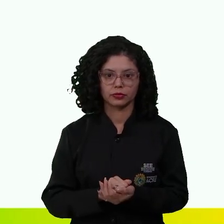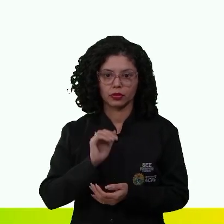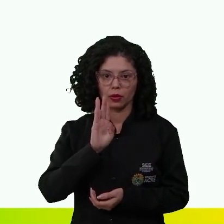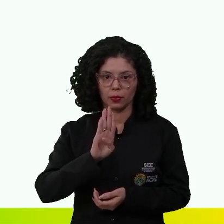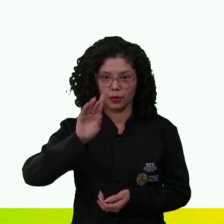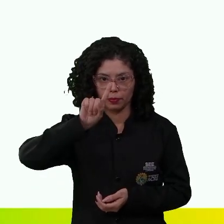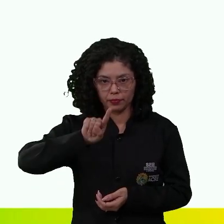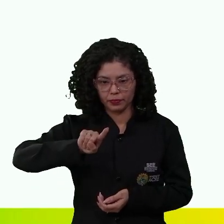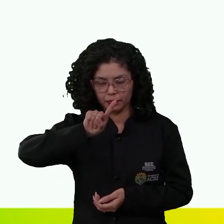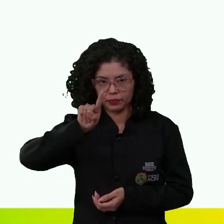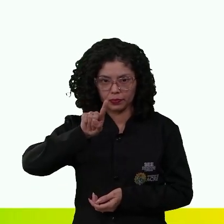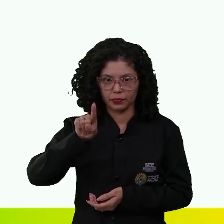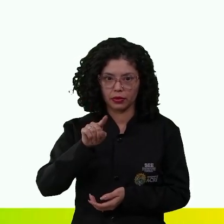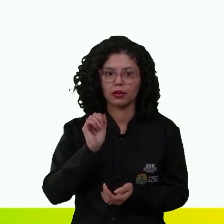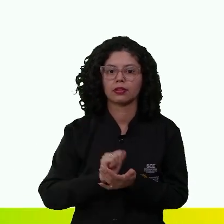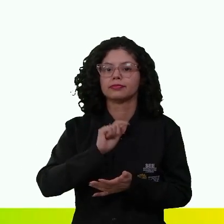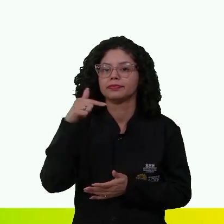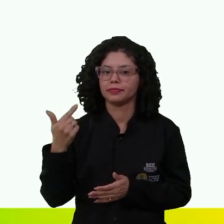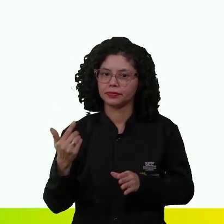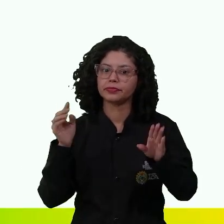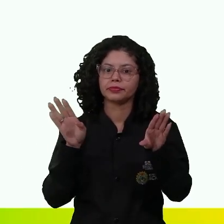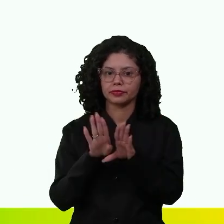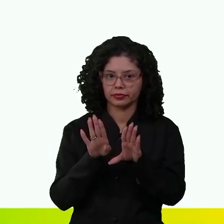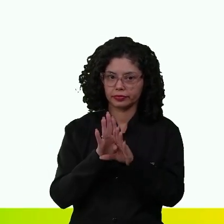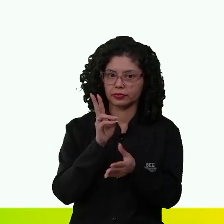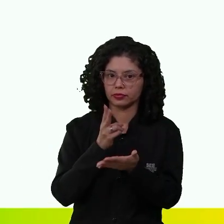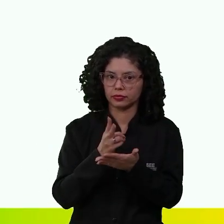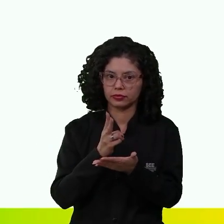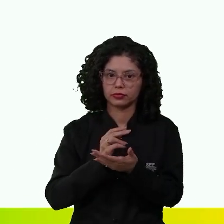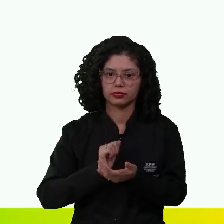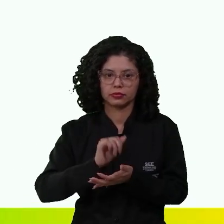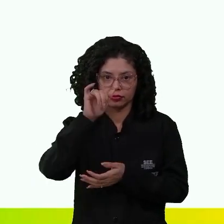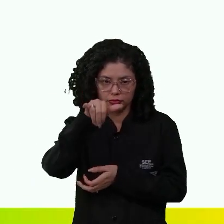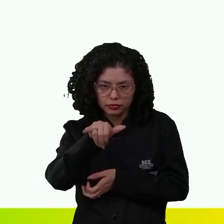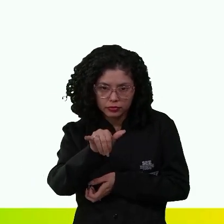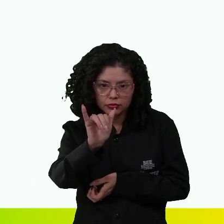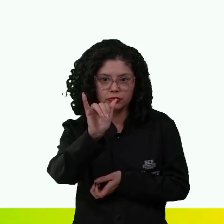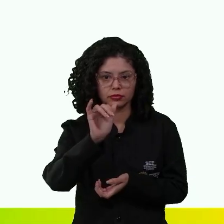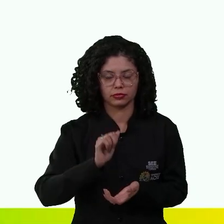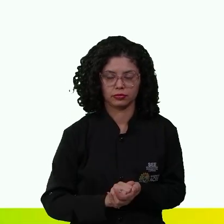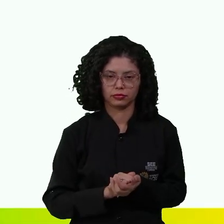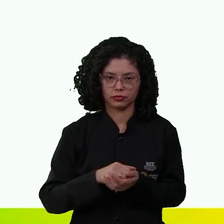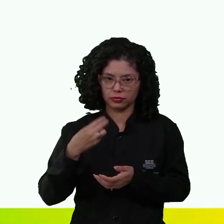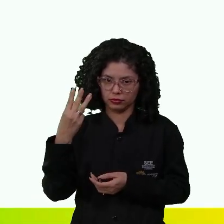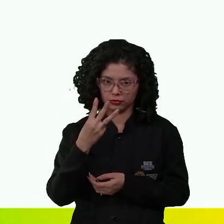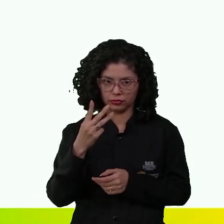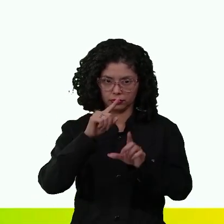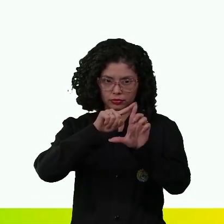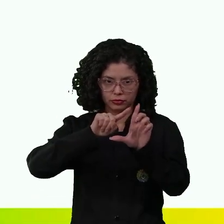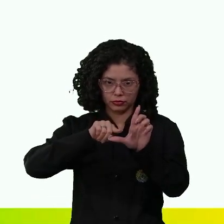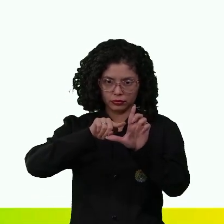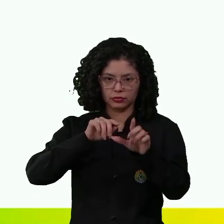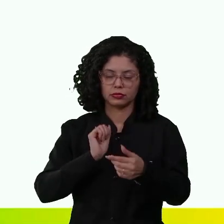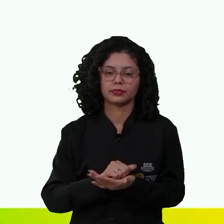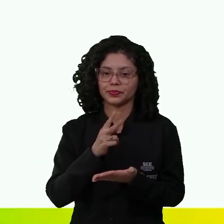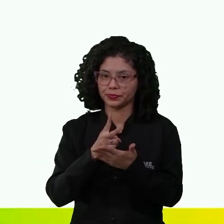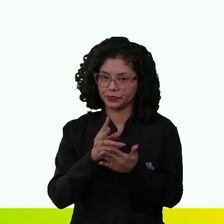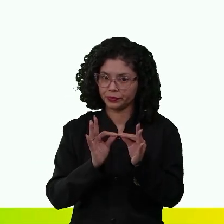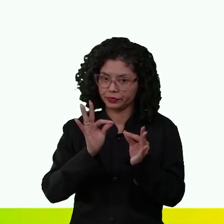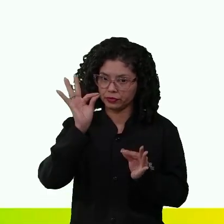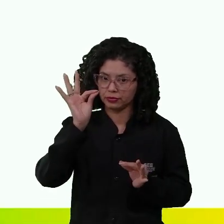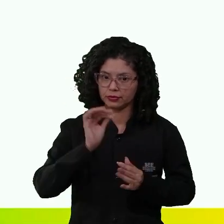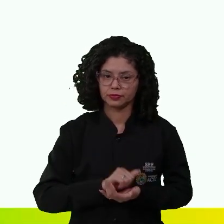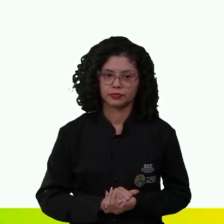beta do outro triângulo e o y do terceiro triângulo também possuem a mesma